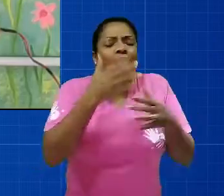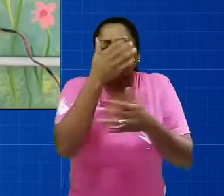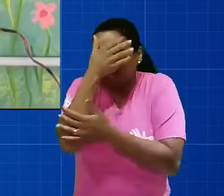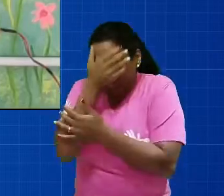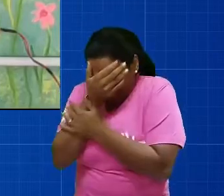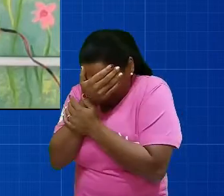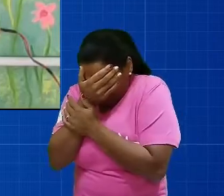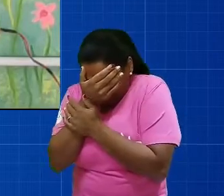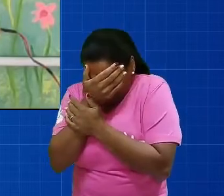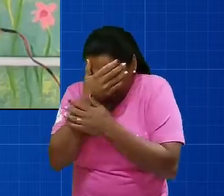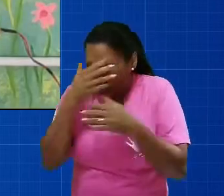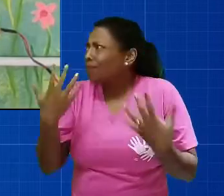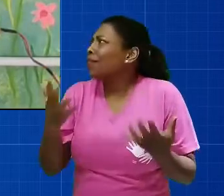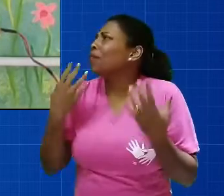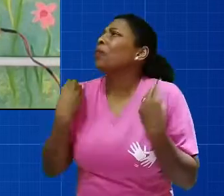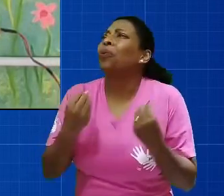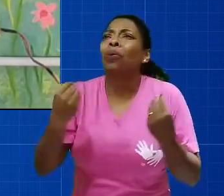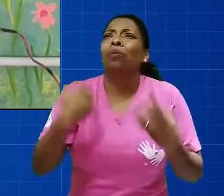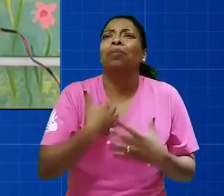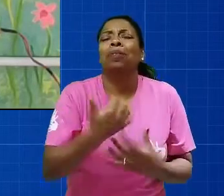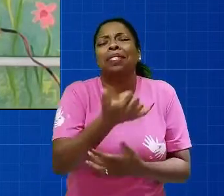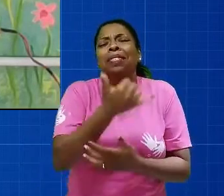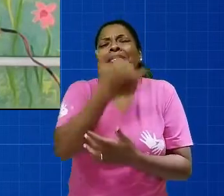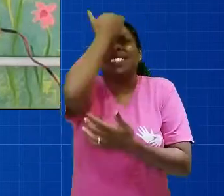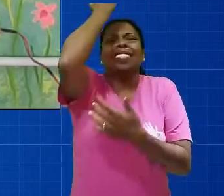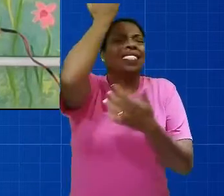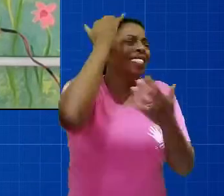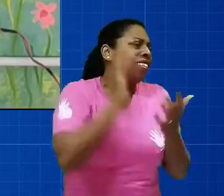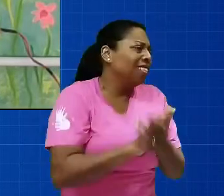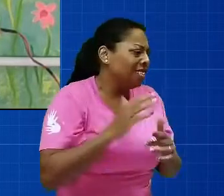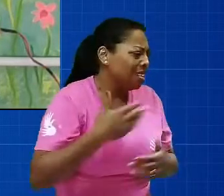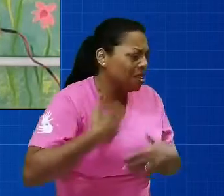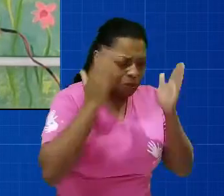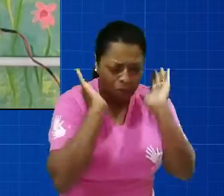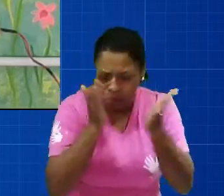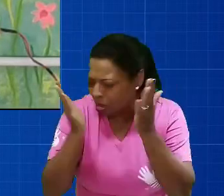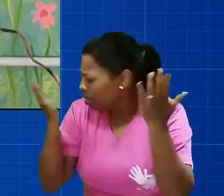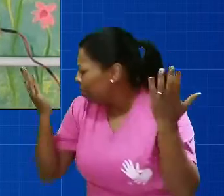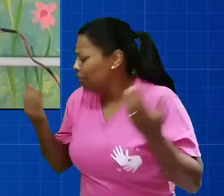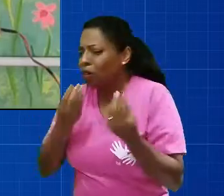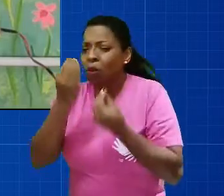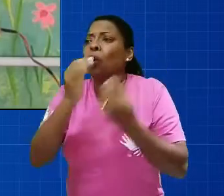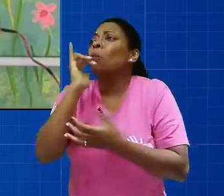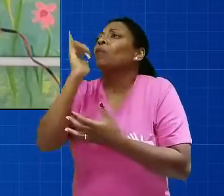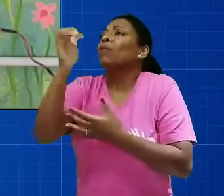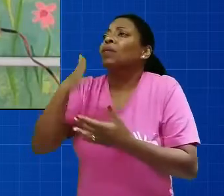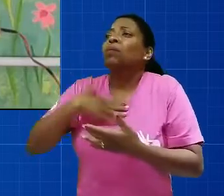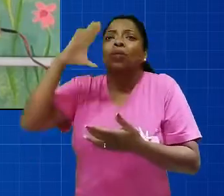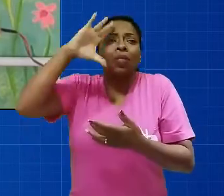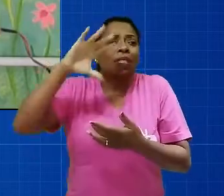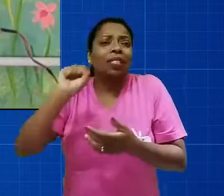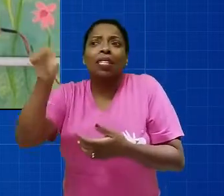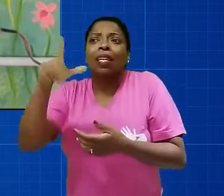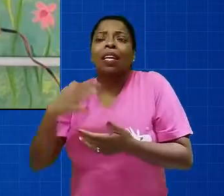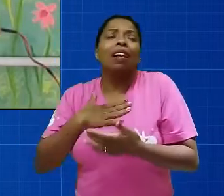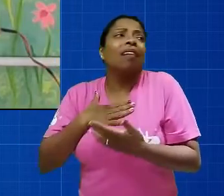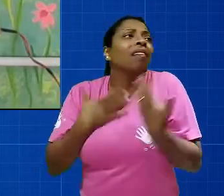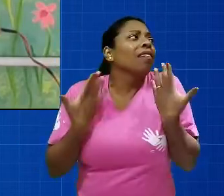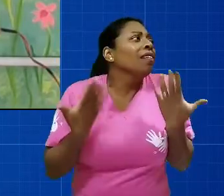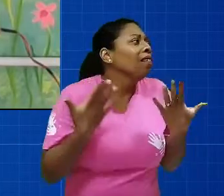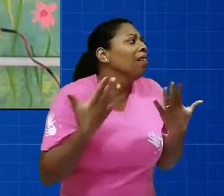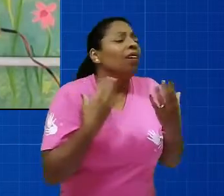sua cabeça: Armand, Armand, seu tonto, o que você fez? Como você vai dizer pro mestre que você gastou